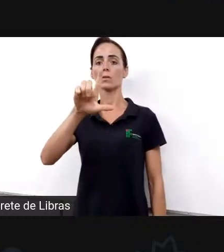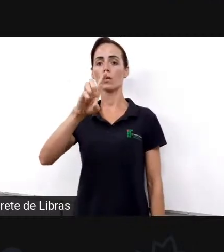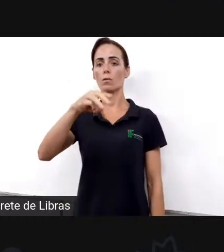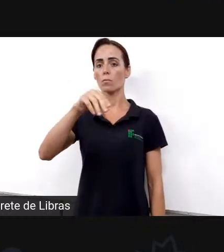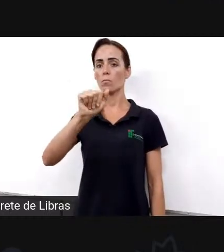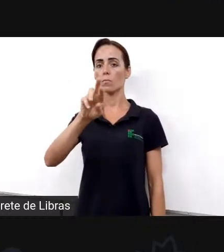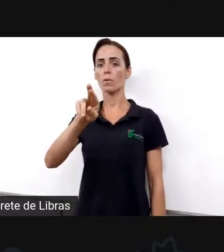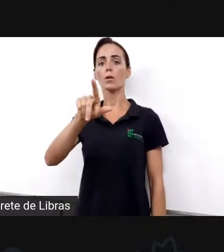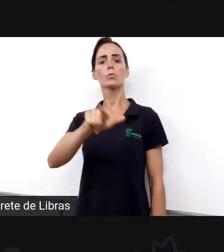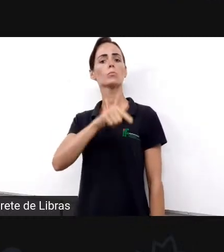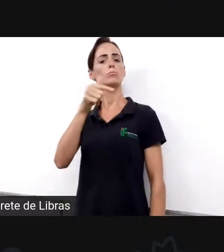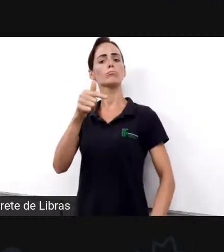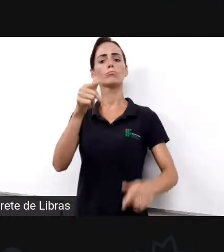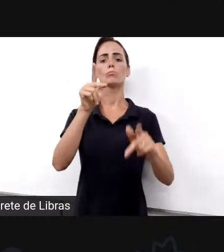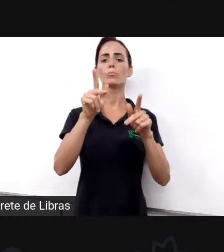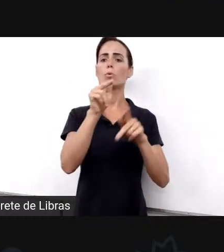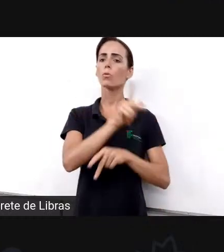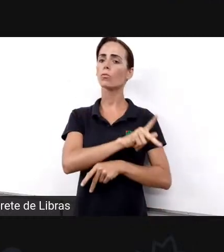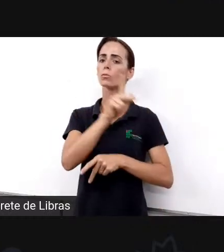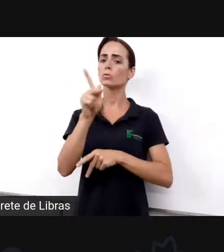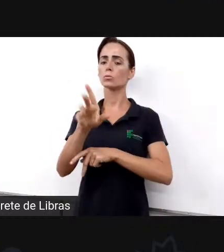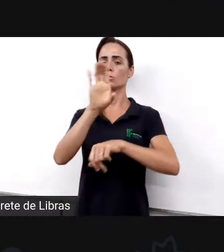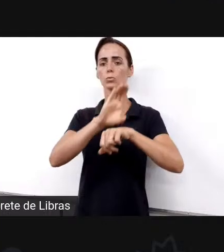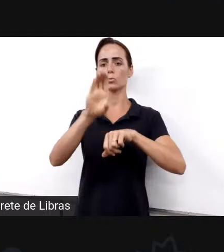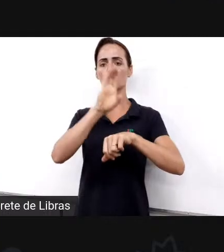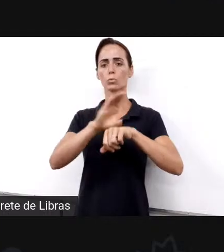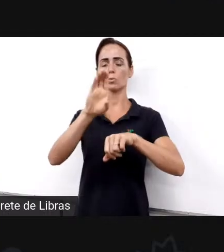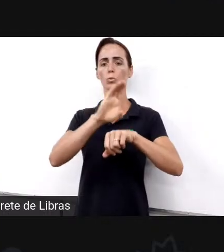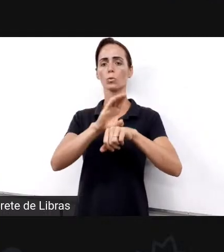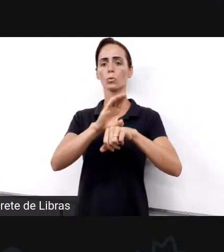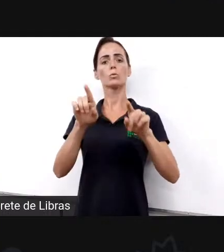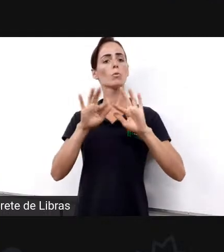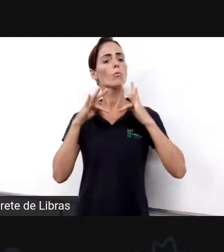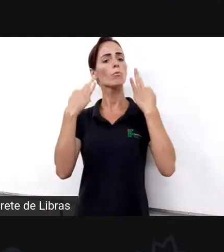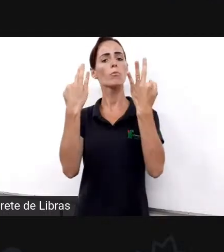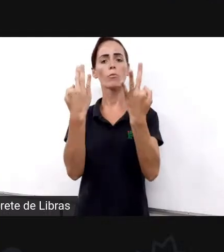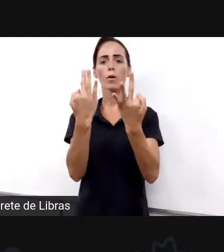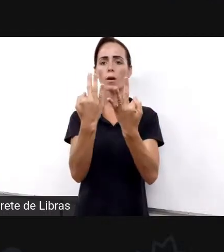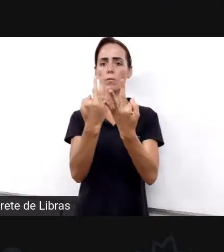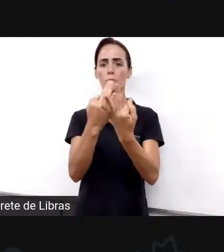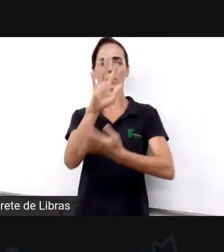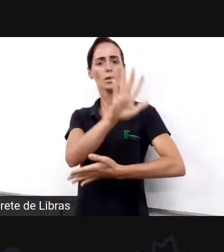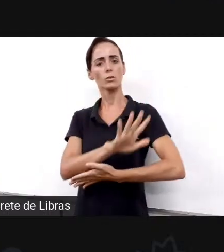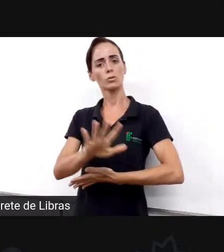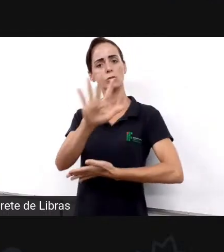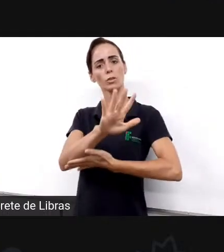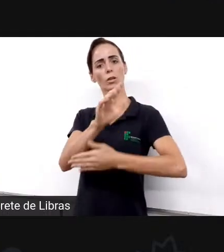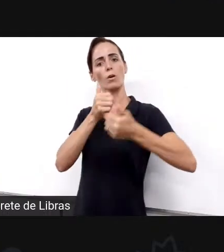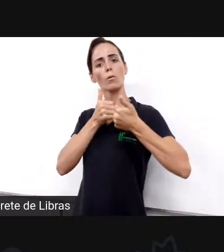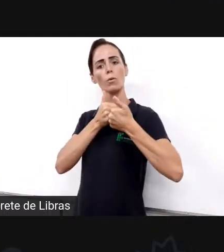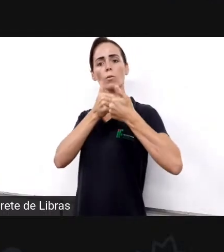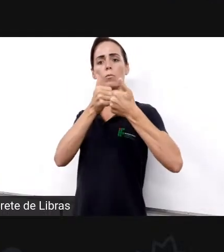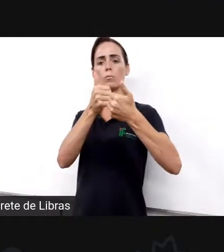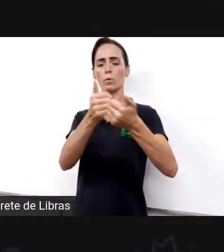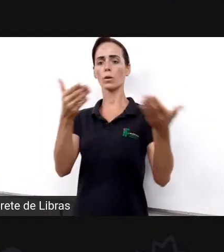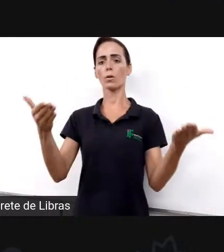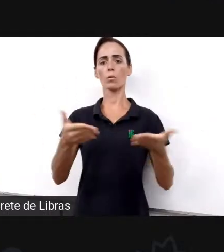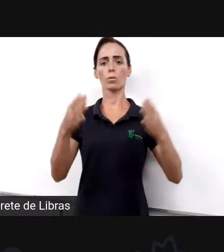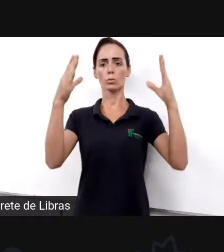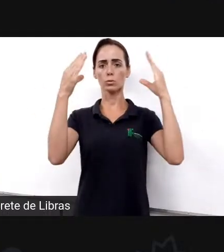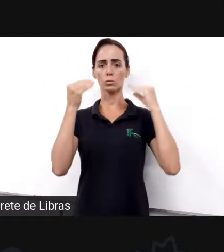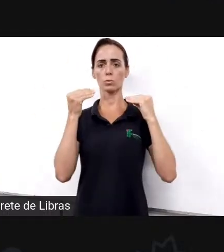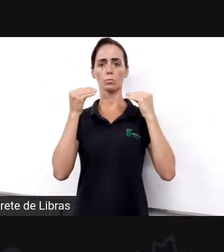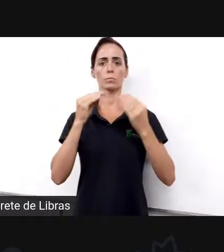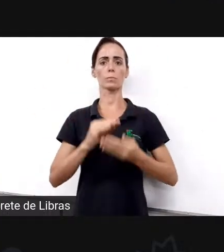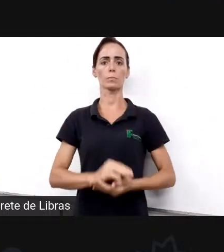curso, autoridades citadas pelo protocolo, familiares e, em geral, quem nos acompanha. O sucesso